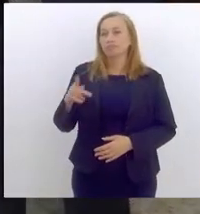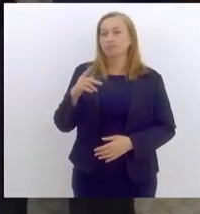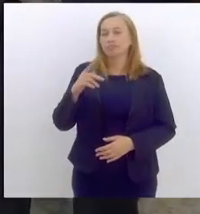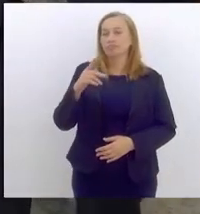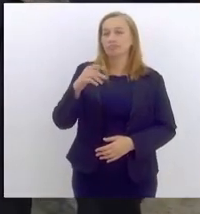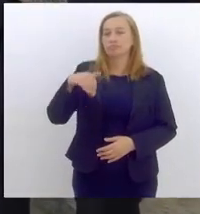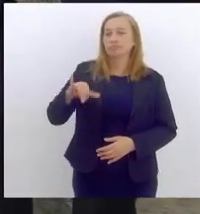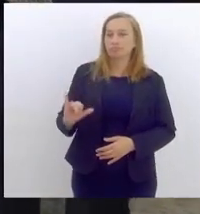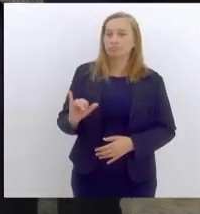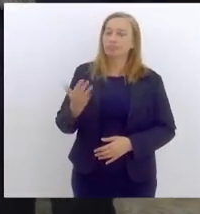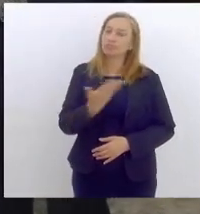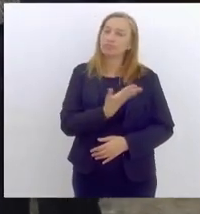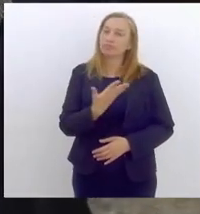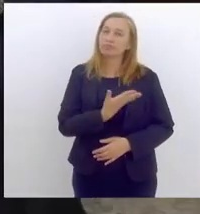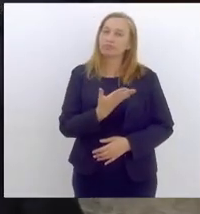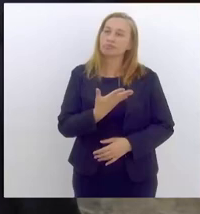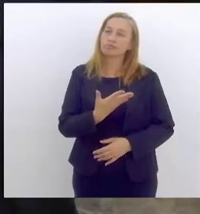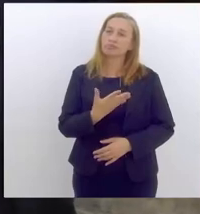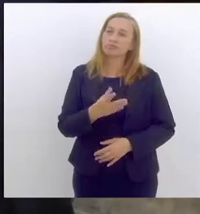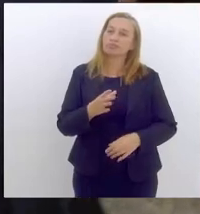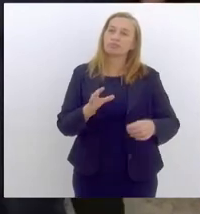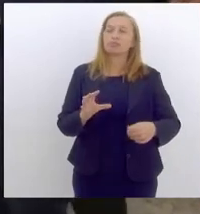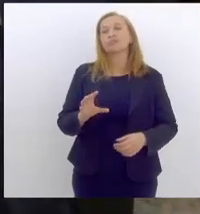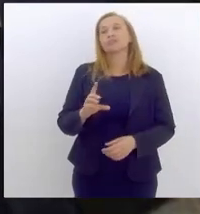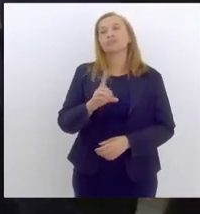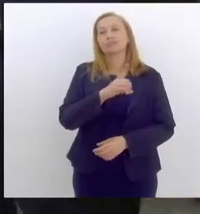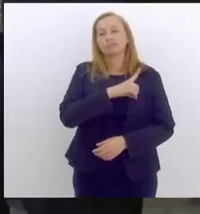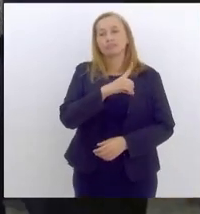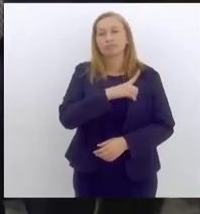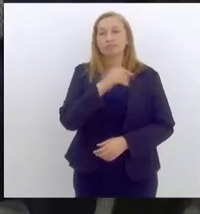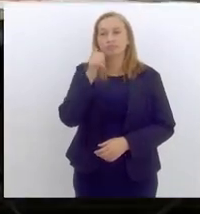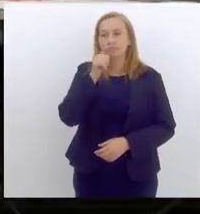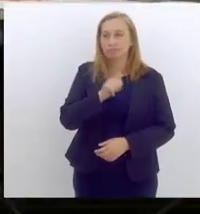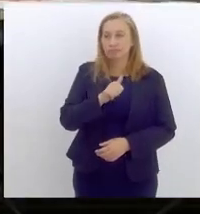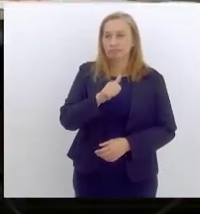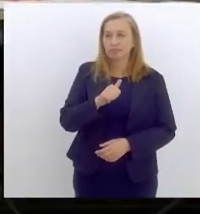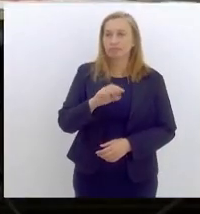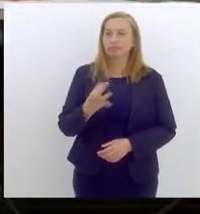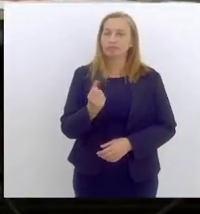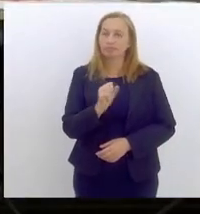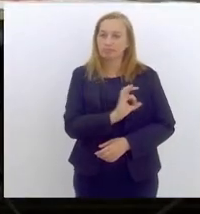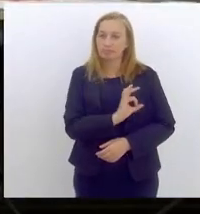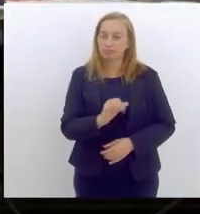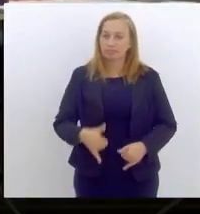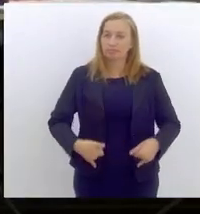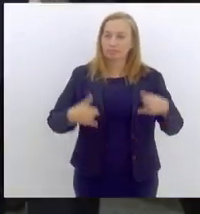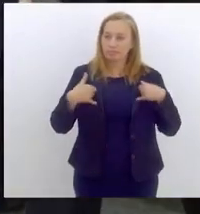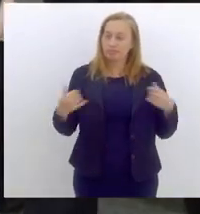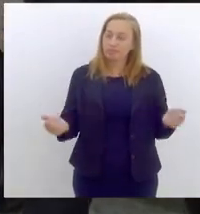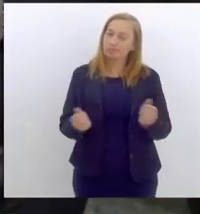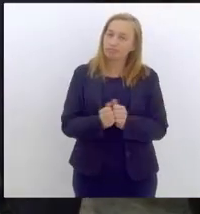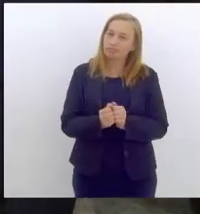mulher, delegada e deputada Marta Rocha, ao qual eu tenho muito orgulho de compartilhar